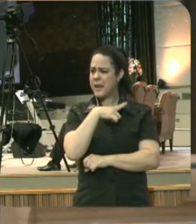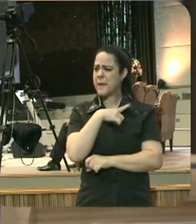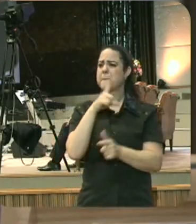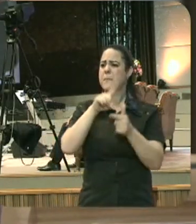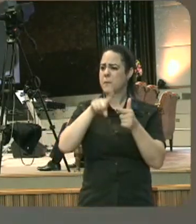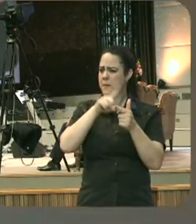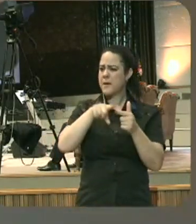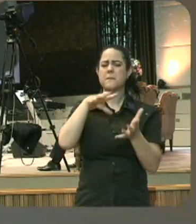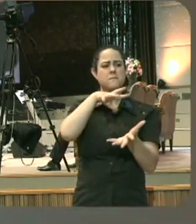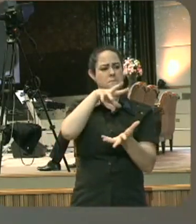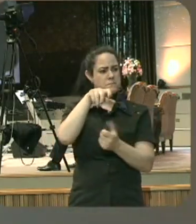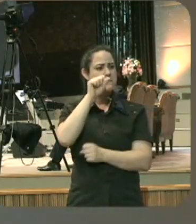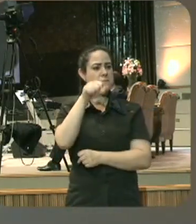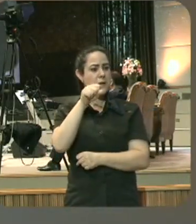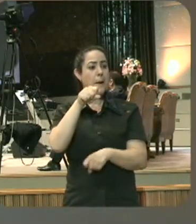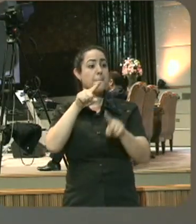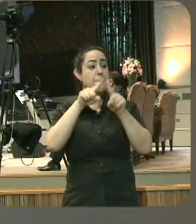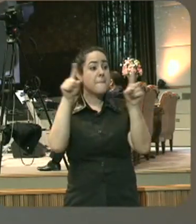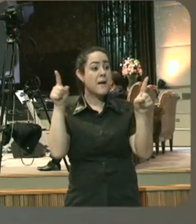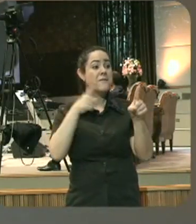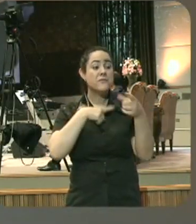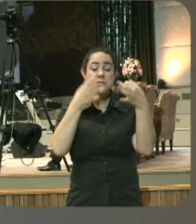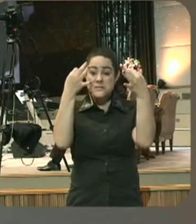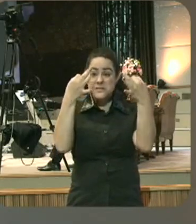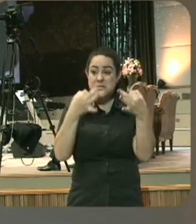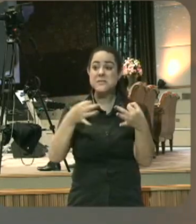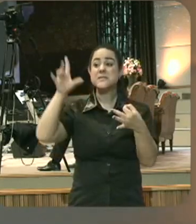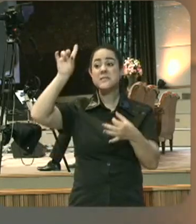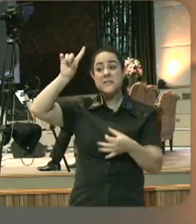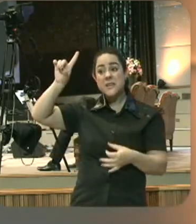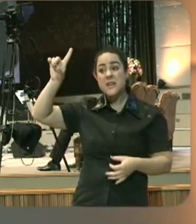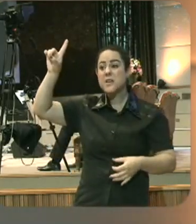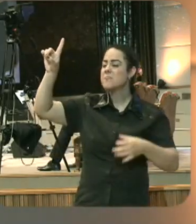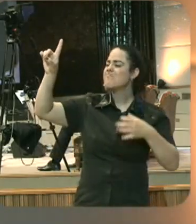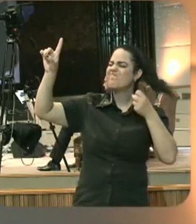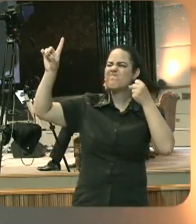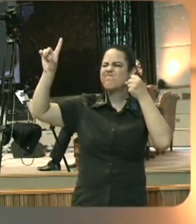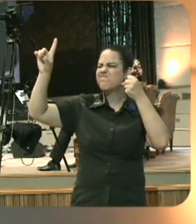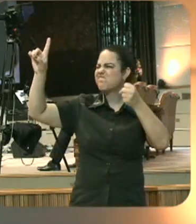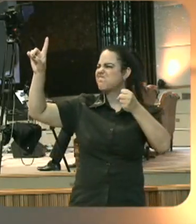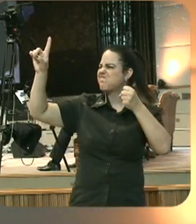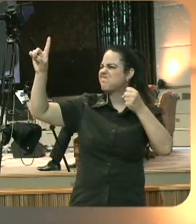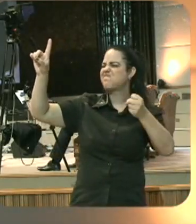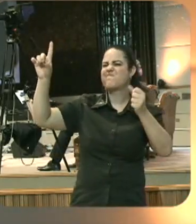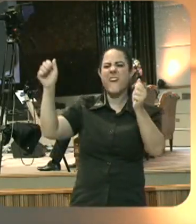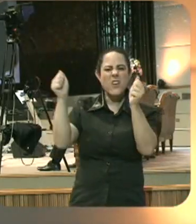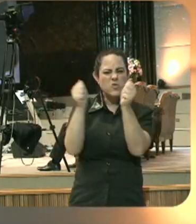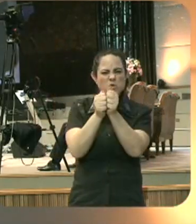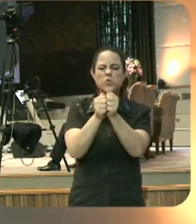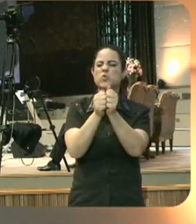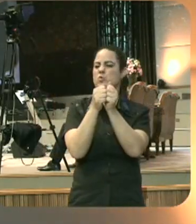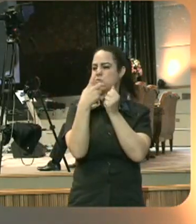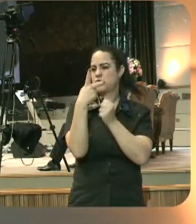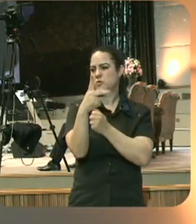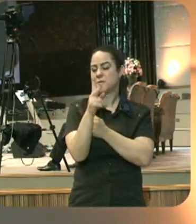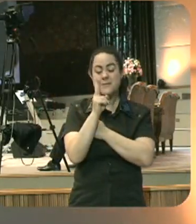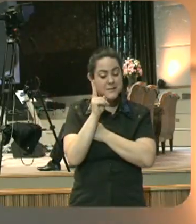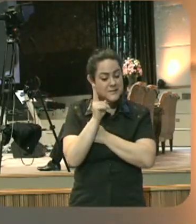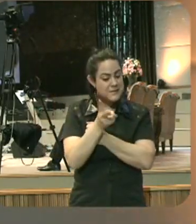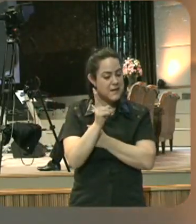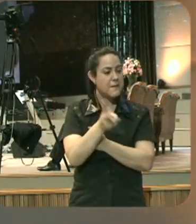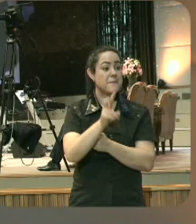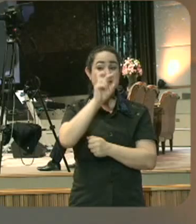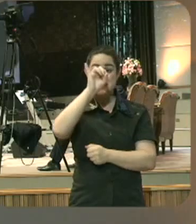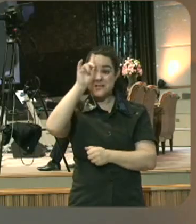mundo. Mas uma coisa você vai ter certeza: o Deus Todo-Poderoso vai estar do teu lado. E